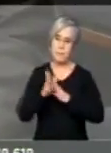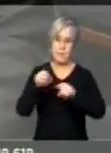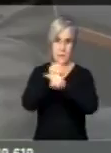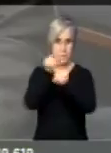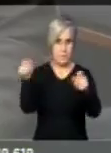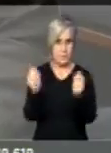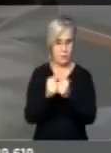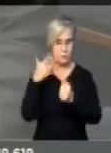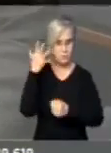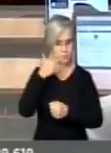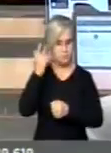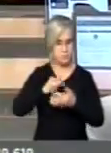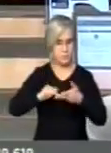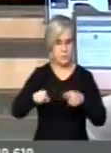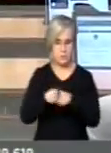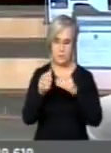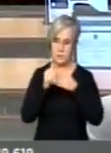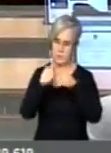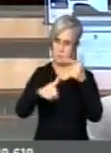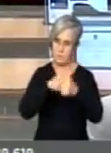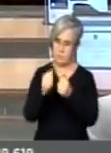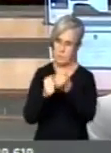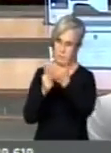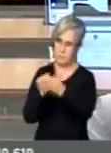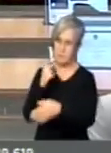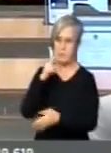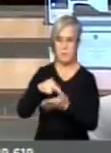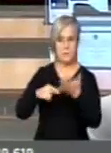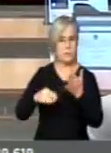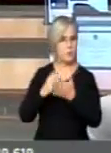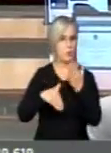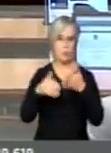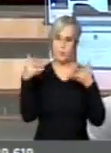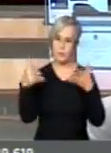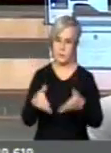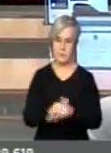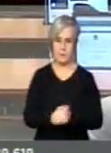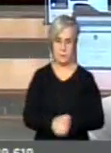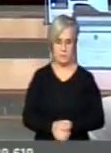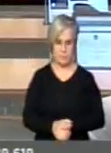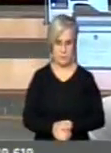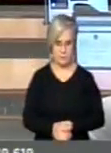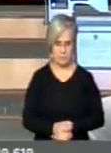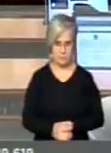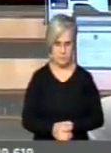aos palestrantes e à direção dos trabalhos, do relator e o presidente, todos que participaram. Obrigado, deputado Severino. Eu queria pedir a compreensão